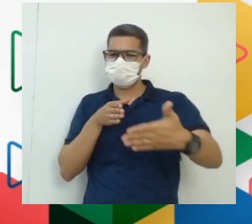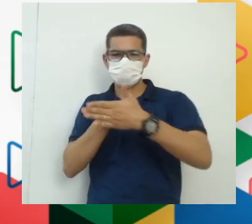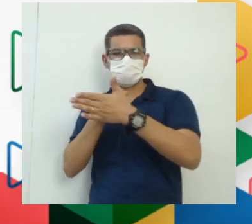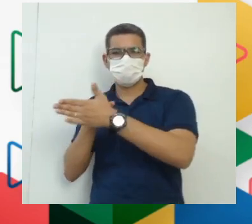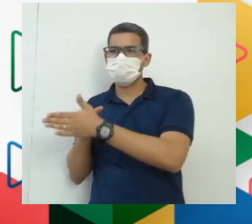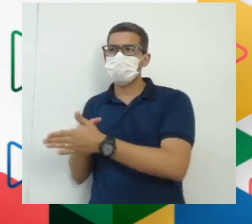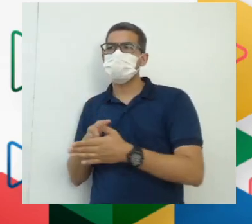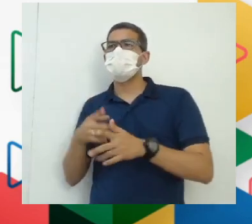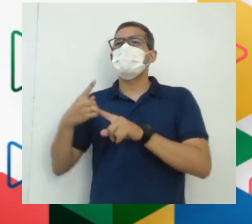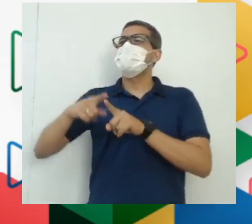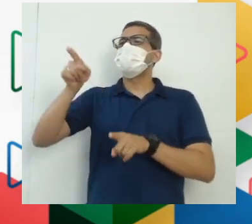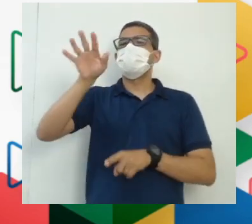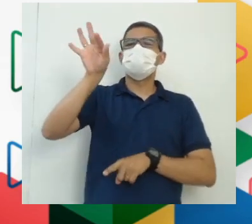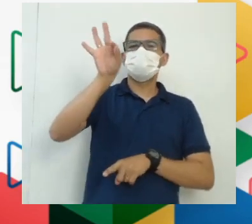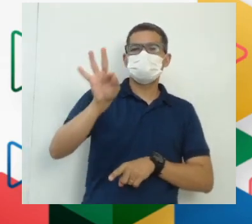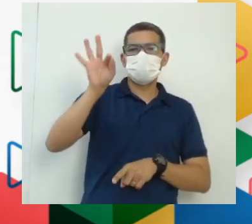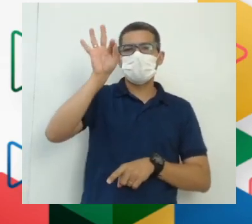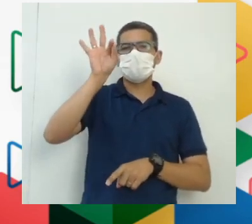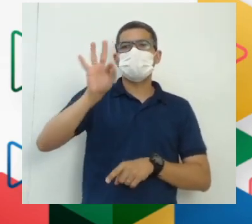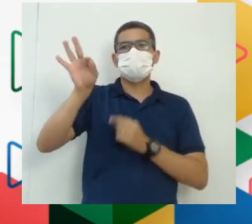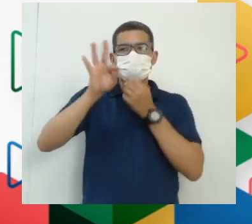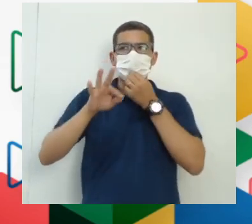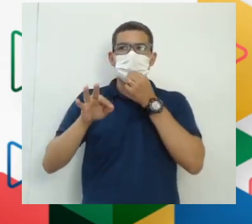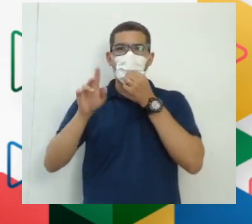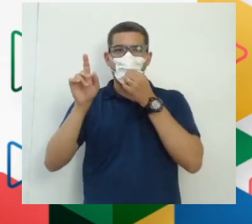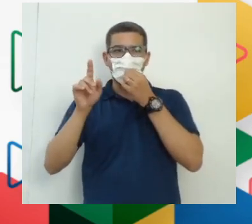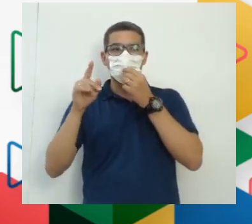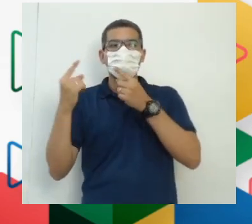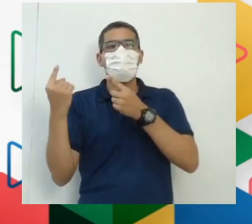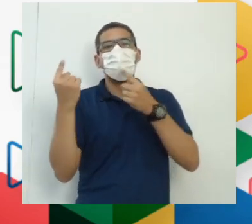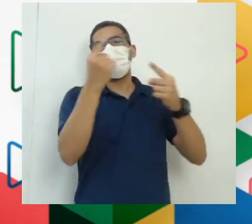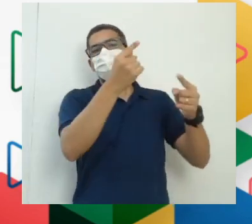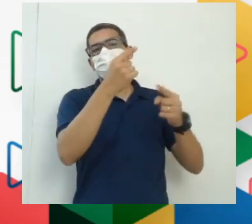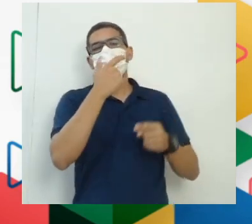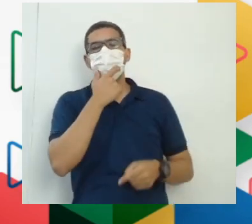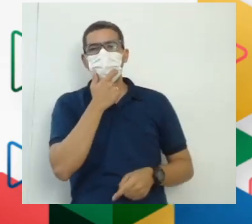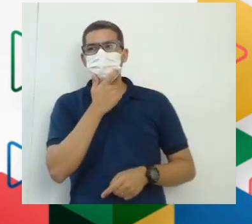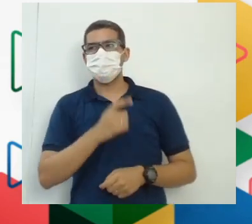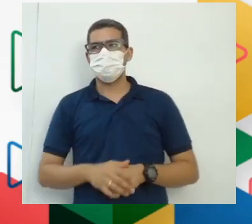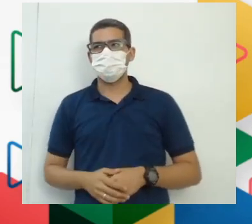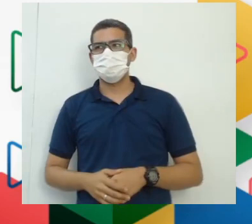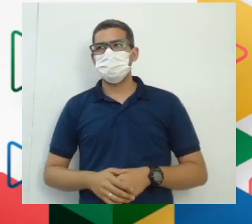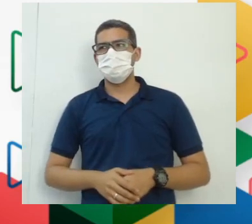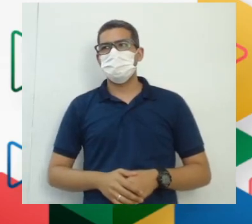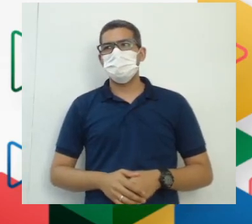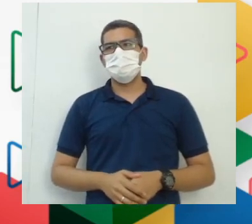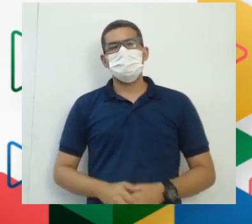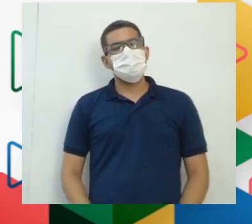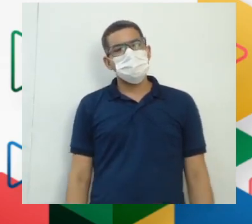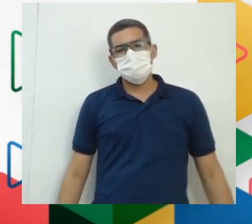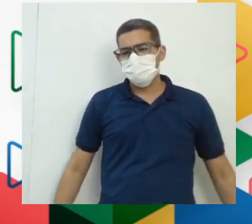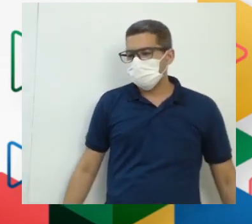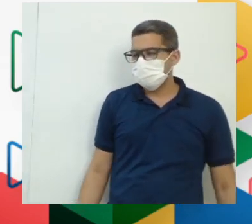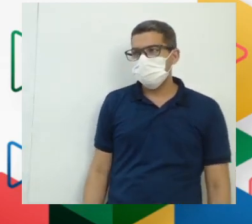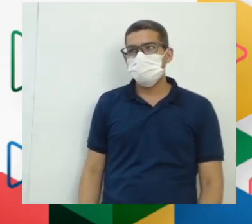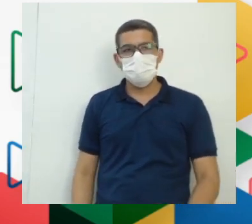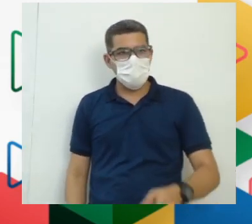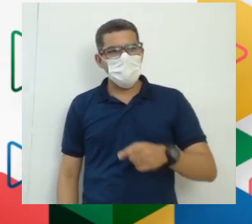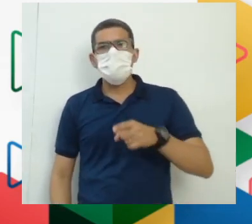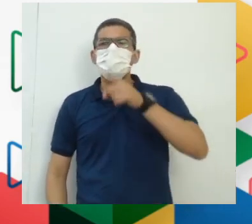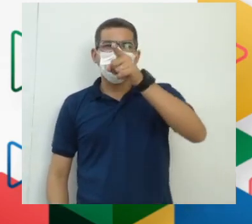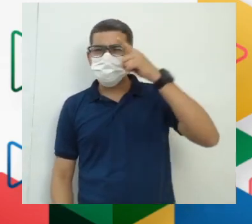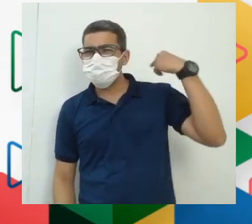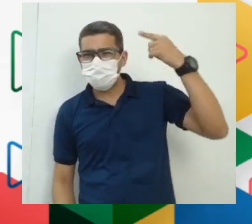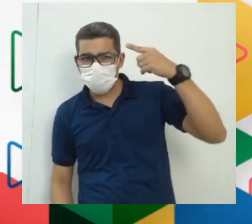a implicância da França de Napoleão era com a Inglaterra. E ele disse, véi, esteja doido e comercialize com a Inglaterra